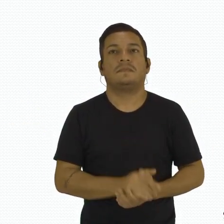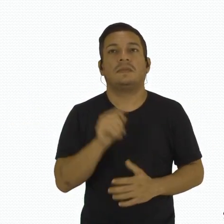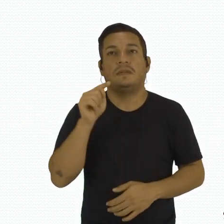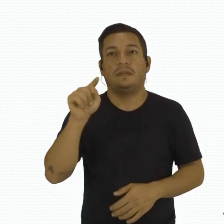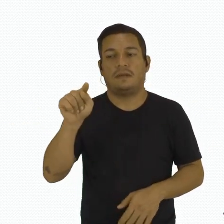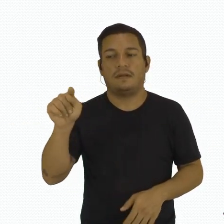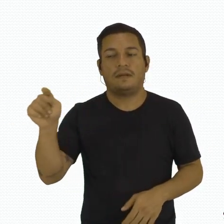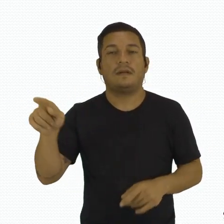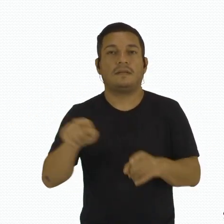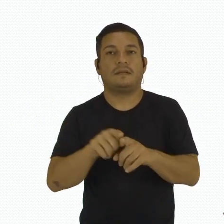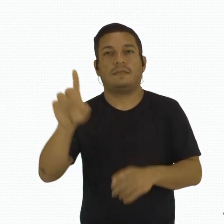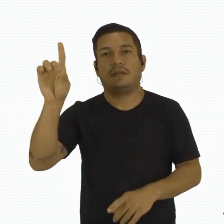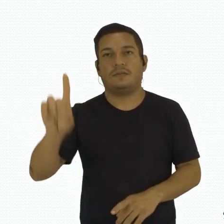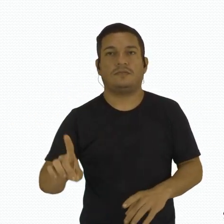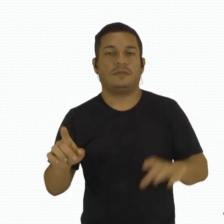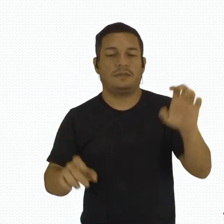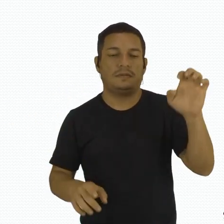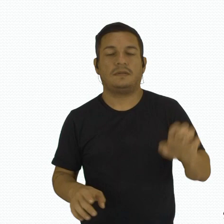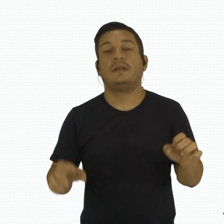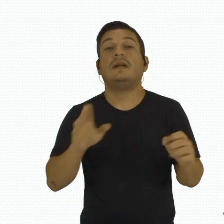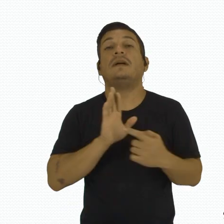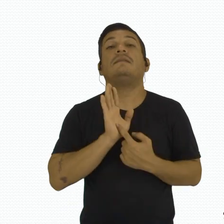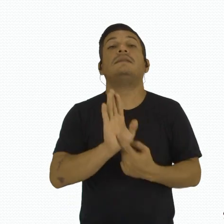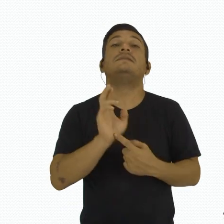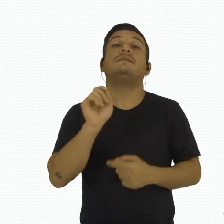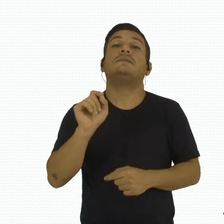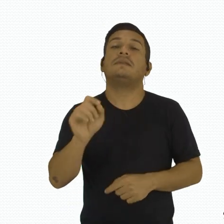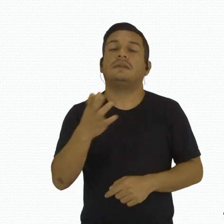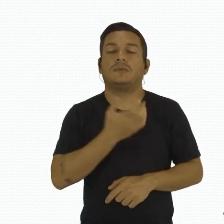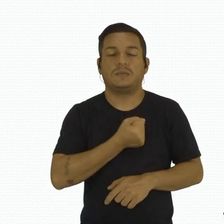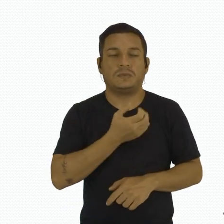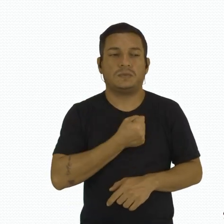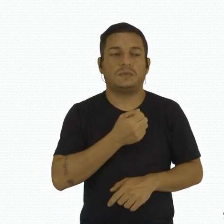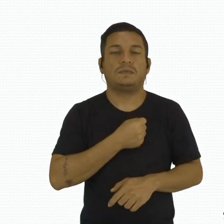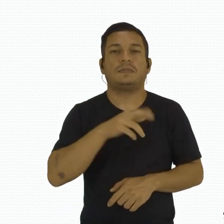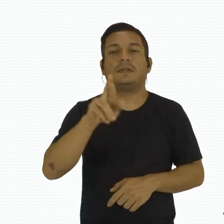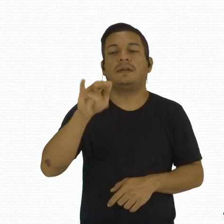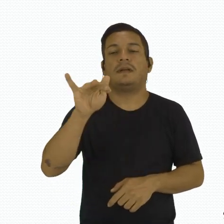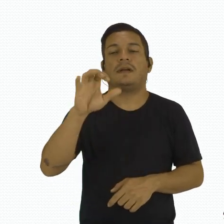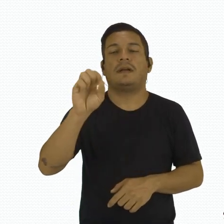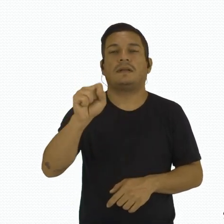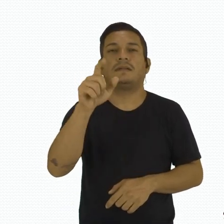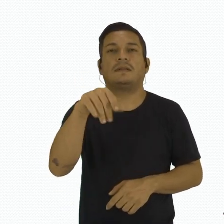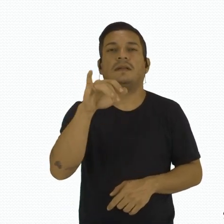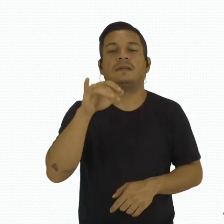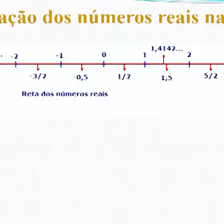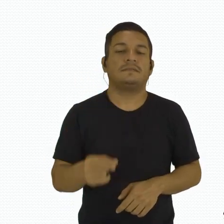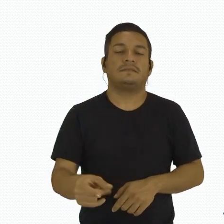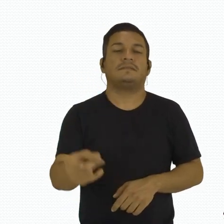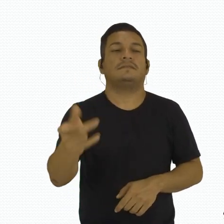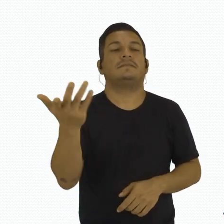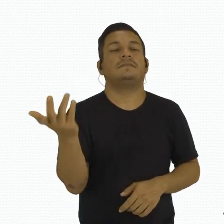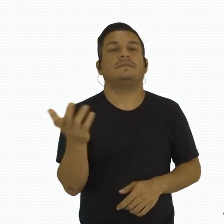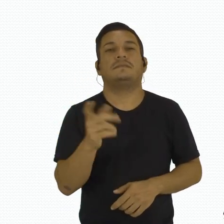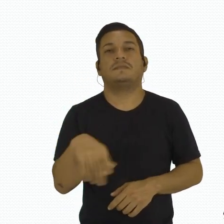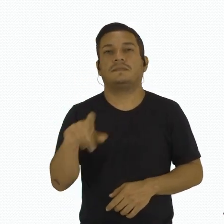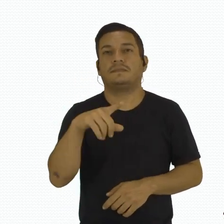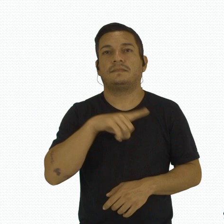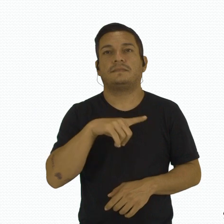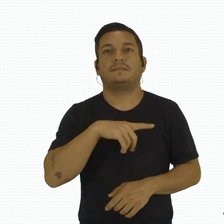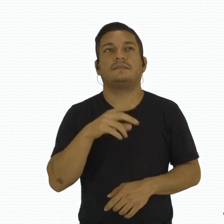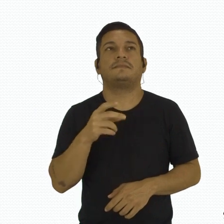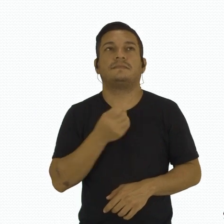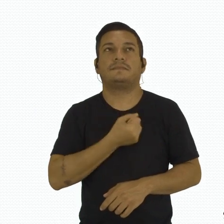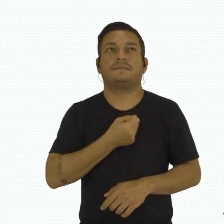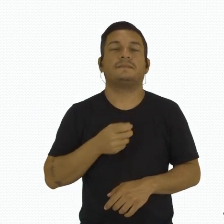reticências, tanto à direita como à esquerda, indicam que esses números aí, os números reais, né, são infinitos. Ou seja, você tem